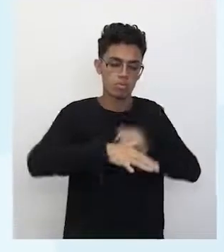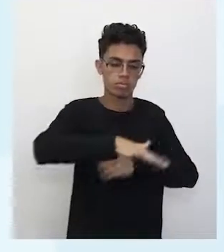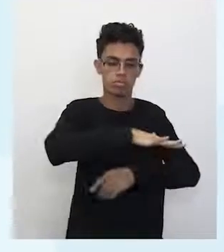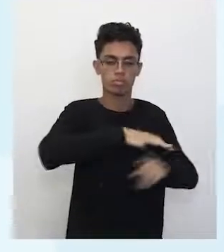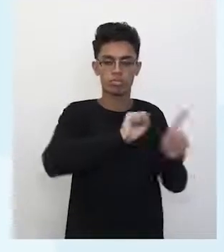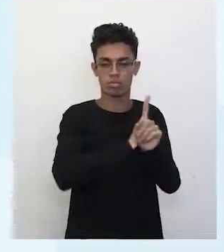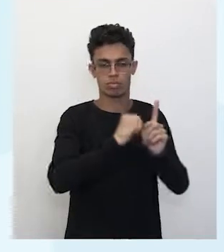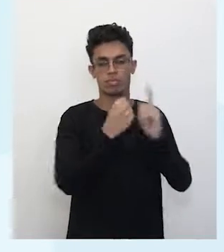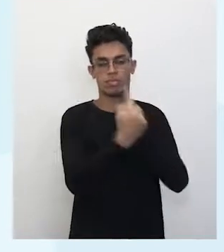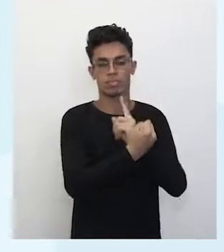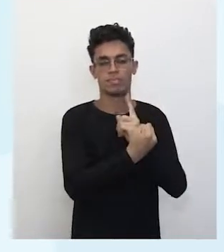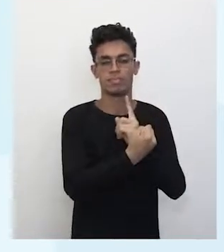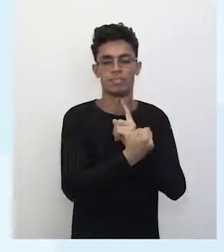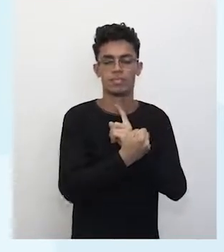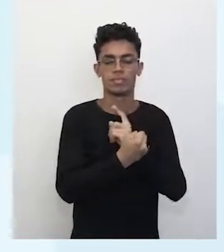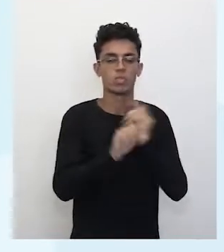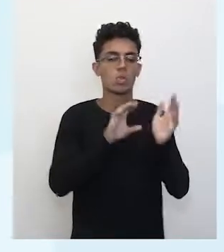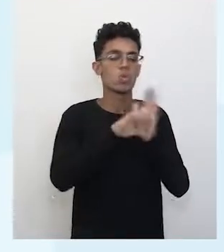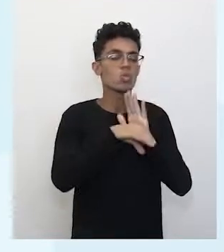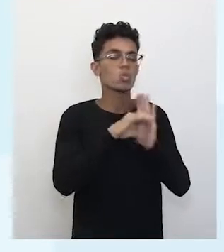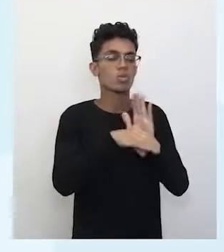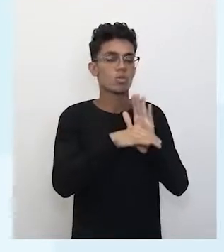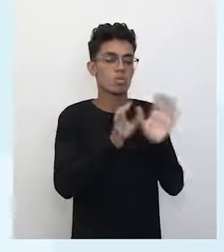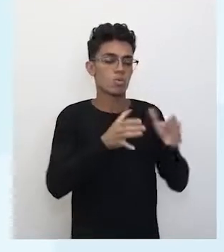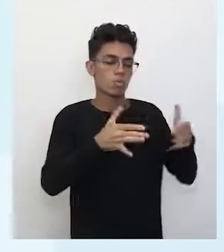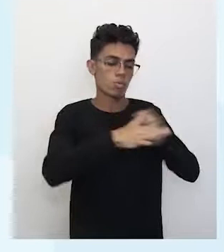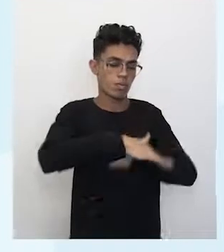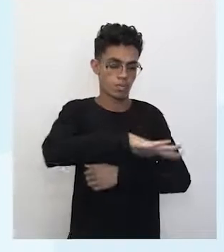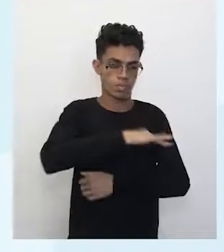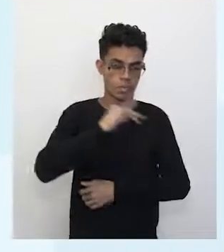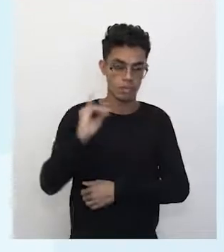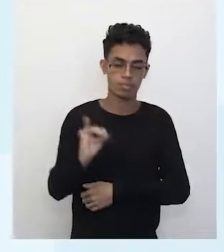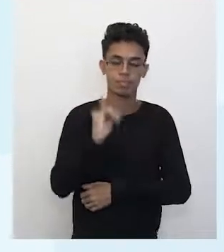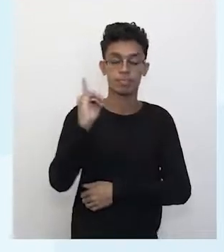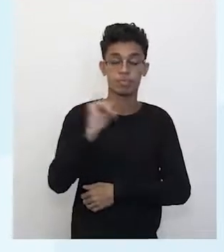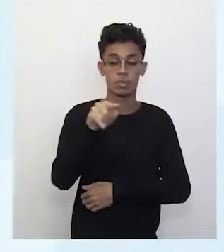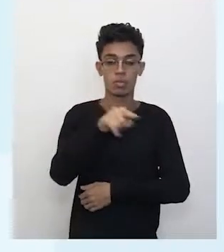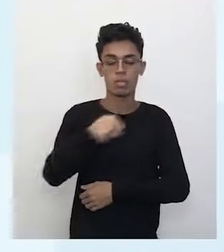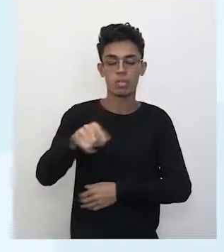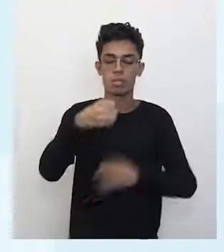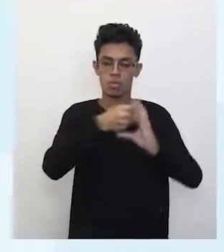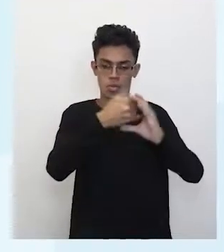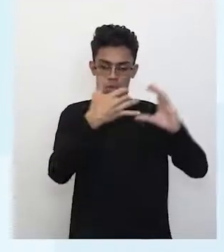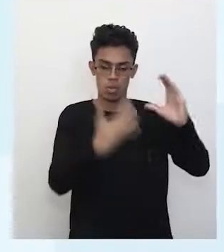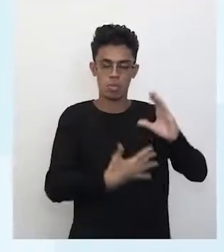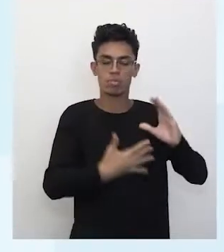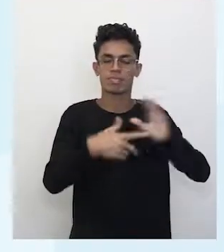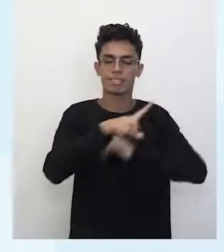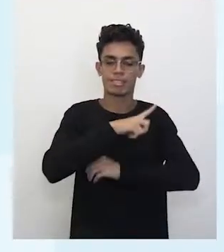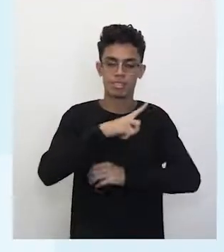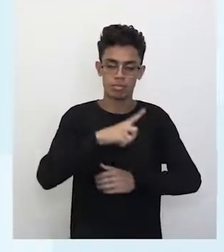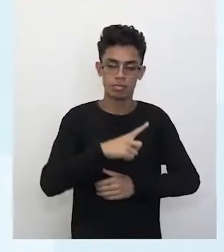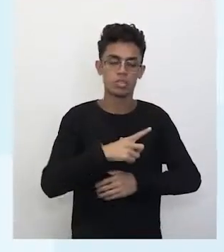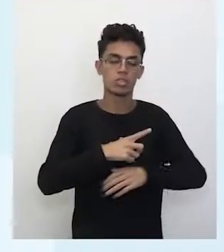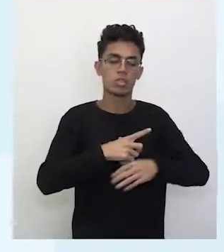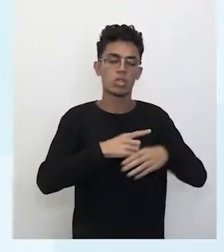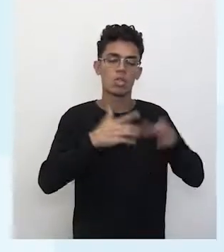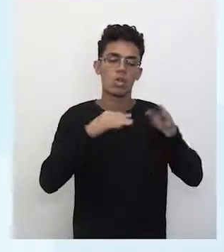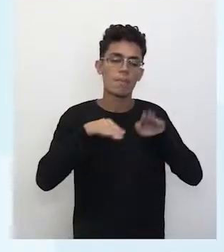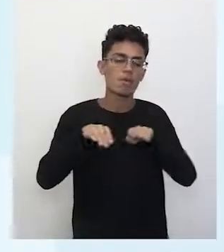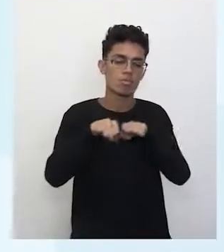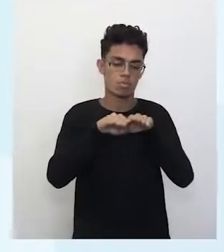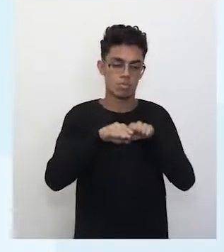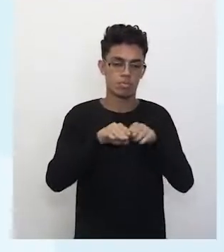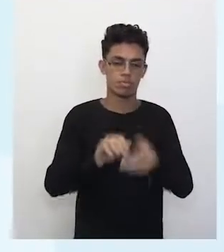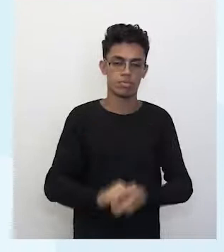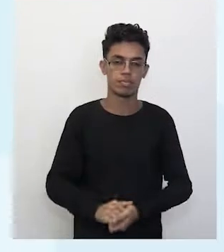que o conceito de grupo aqui é fundamental, compartilham características em comum, e essas